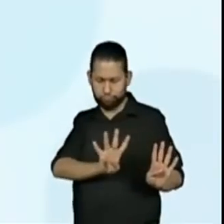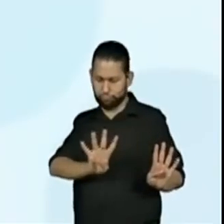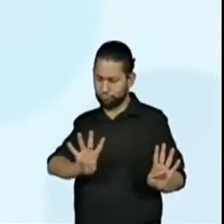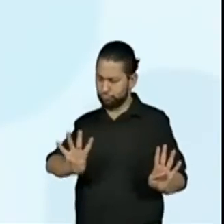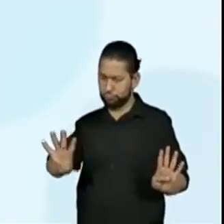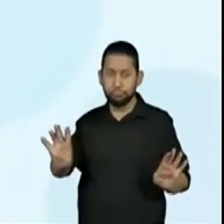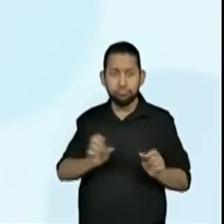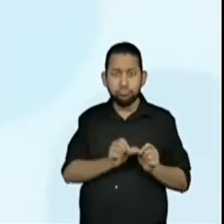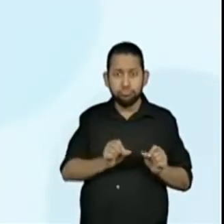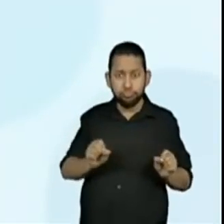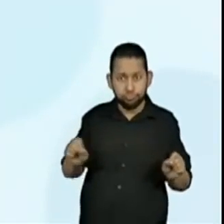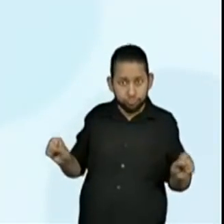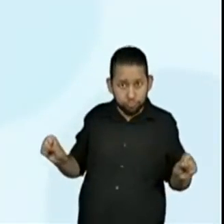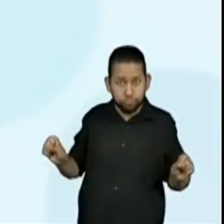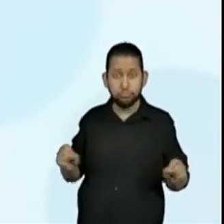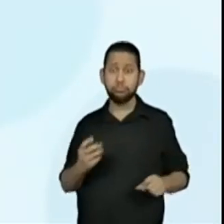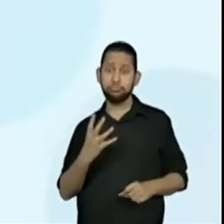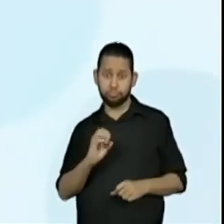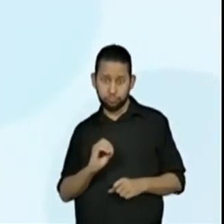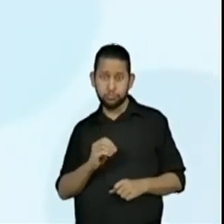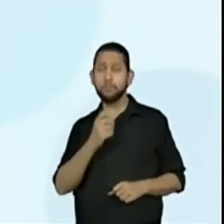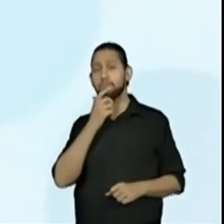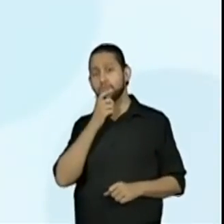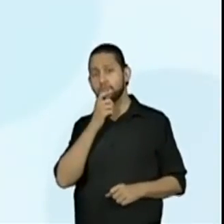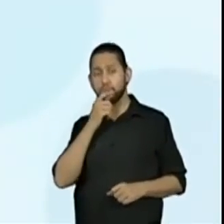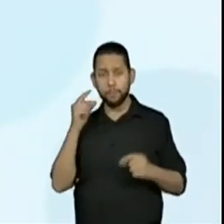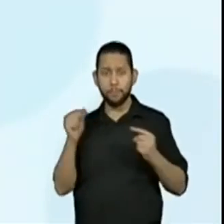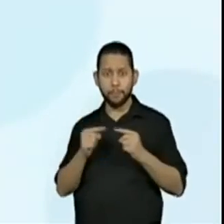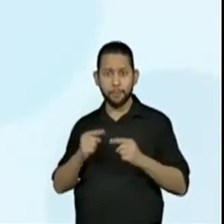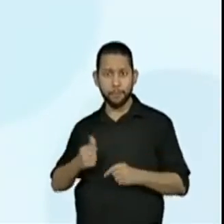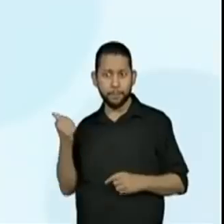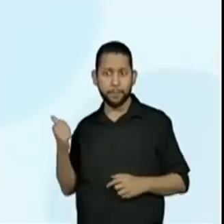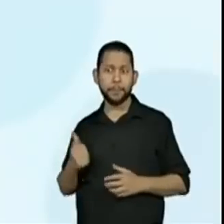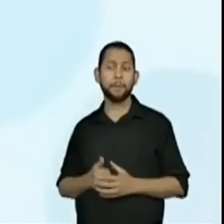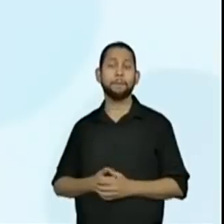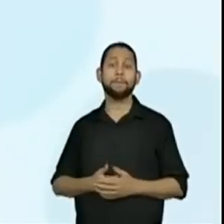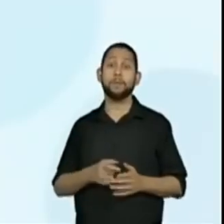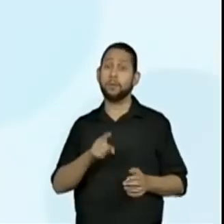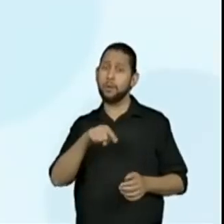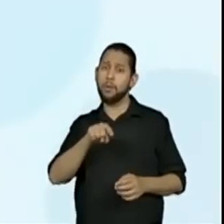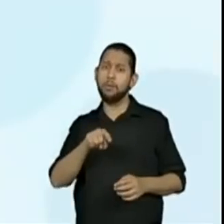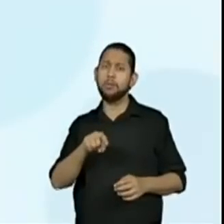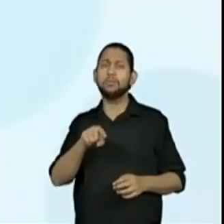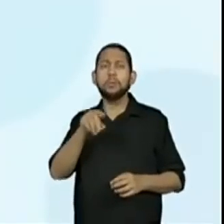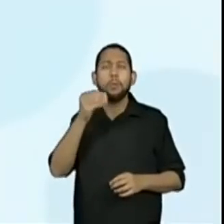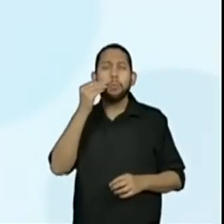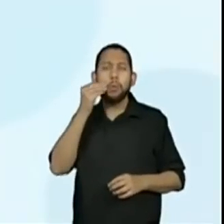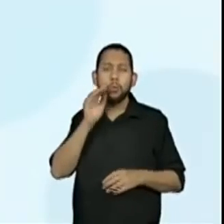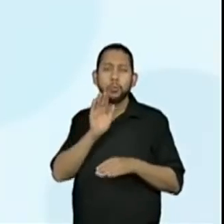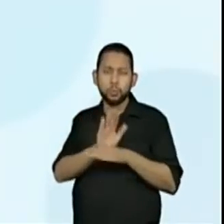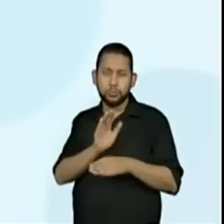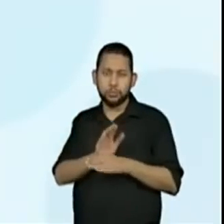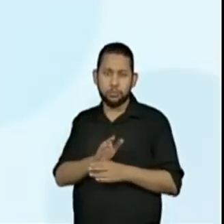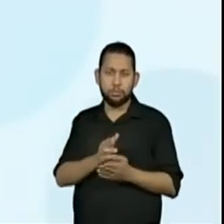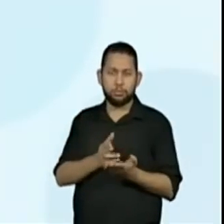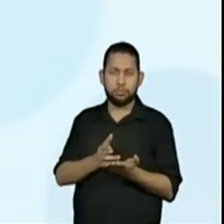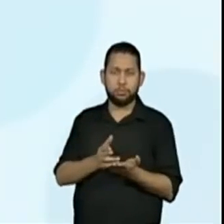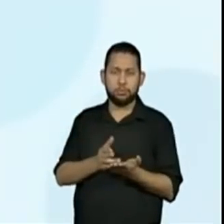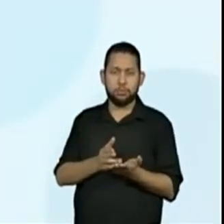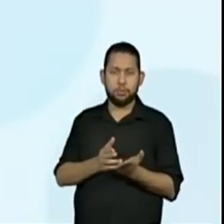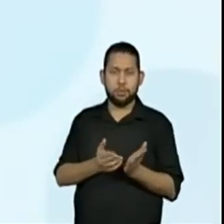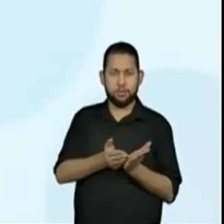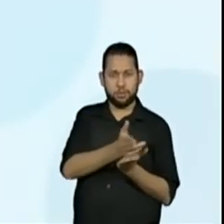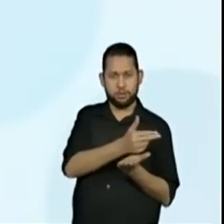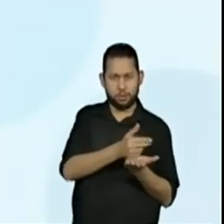m tá correto eu poderia ajudar o Senor José com esse desenho da